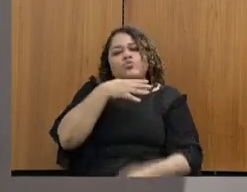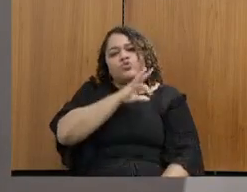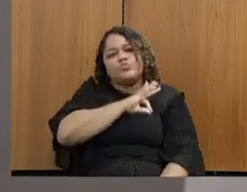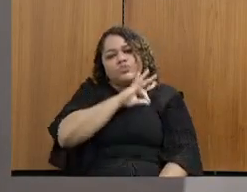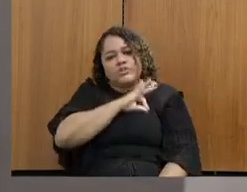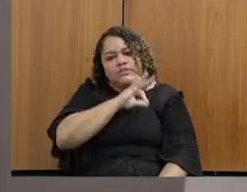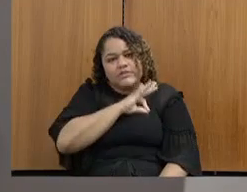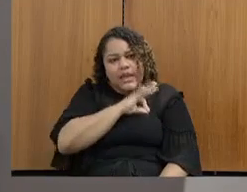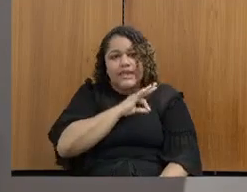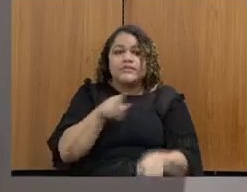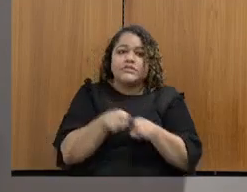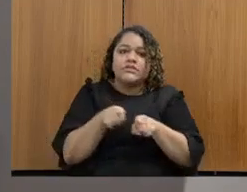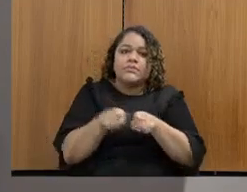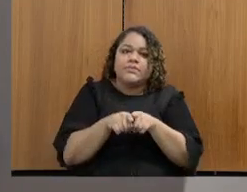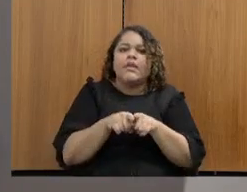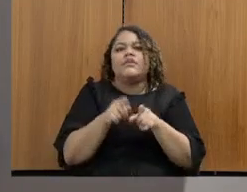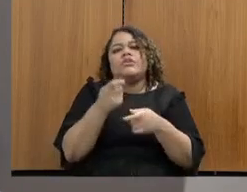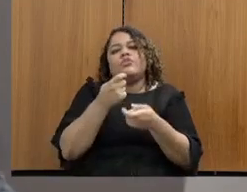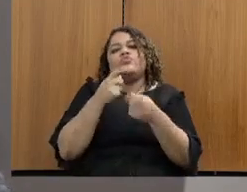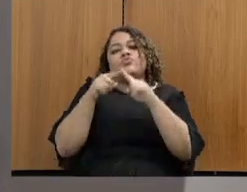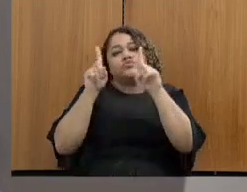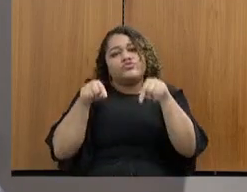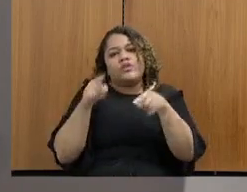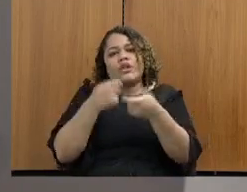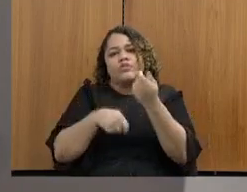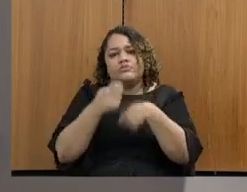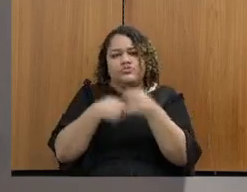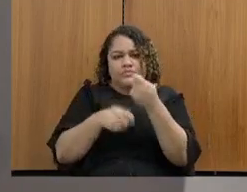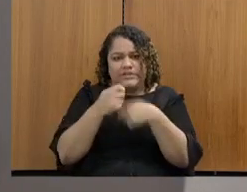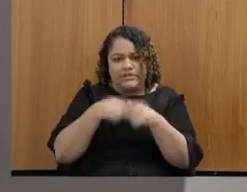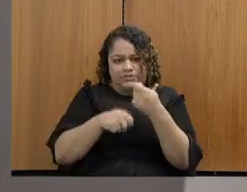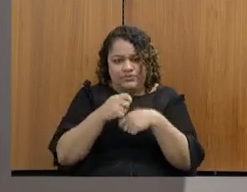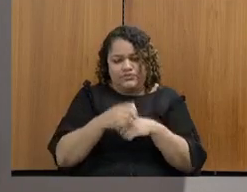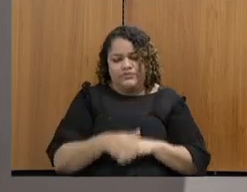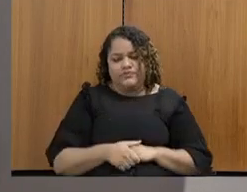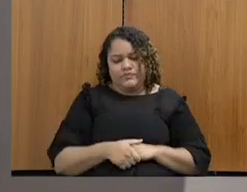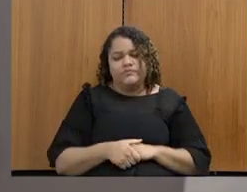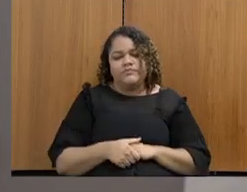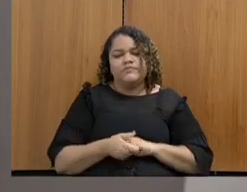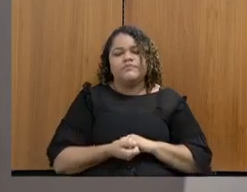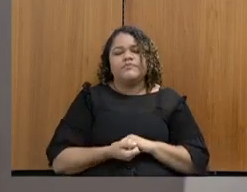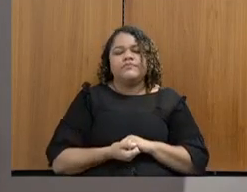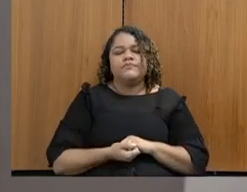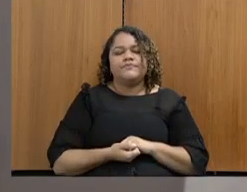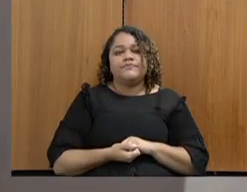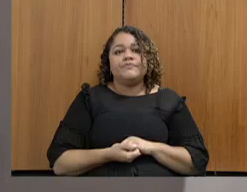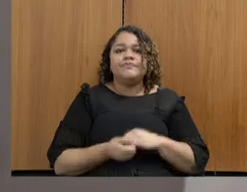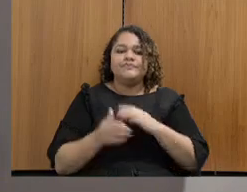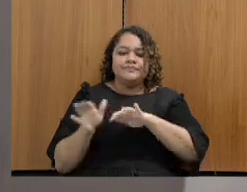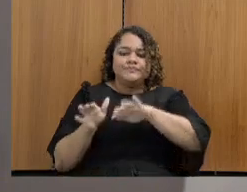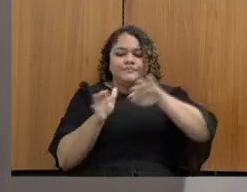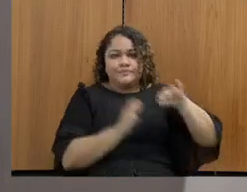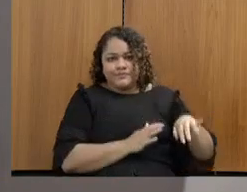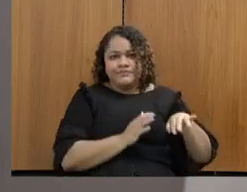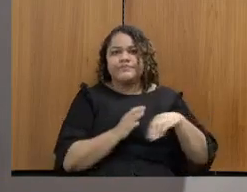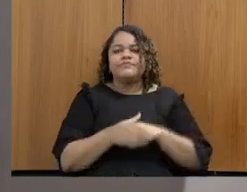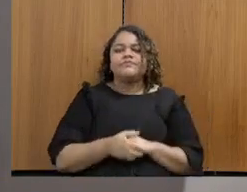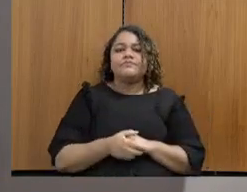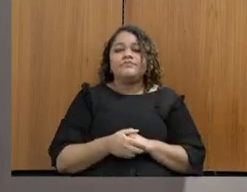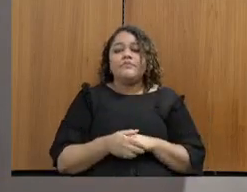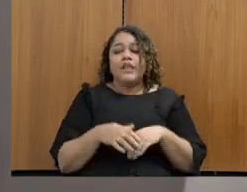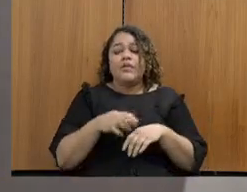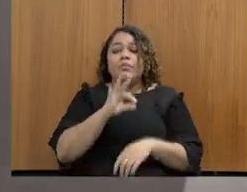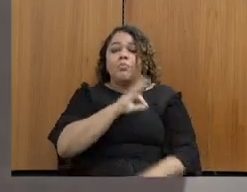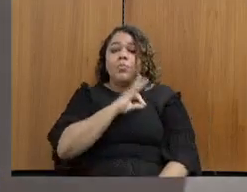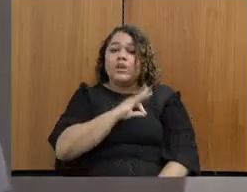bem em relação entre entregas da Polícia Civil nós tivemos a reforma de 30